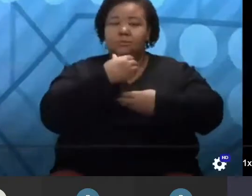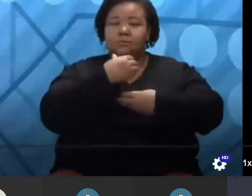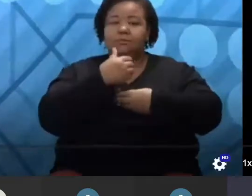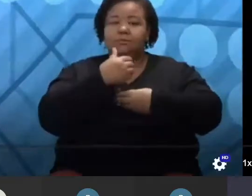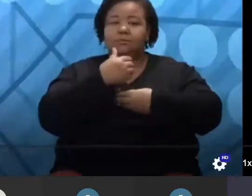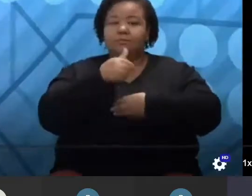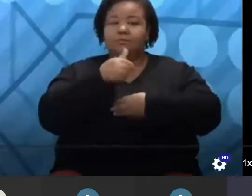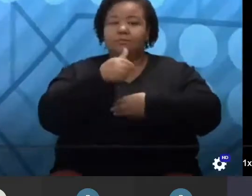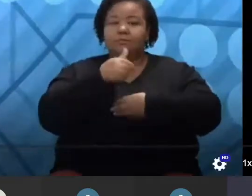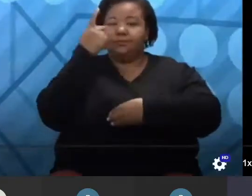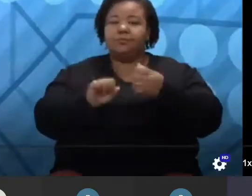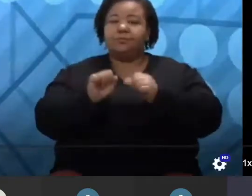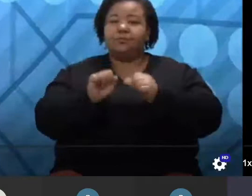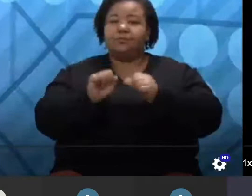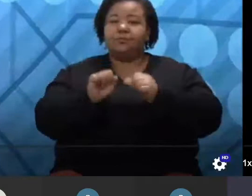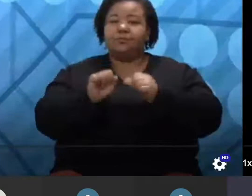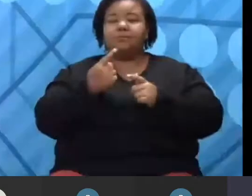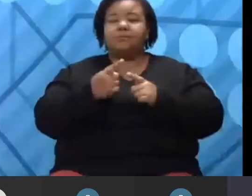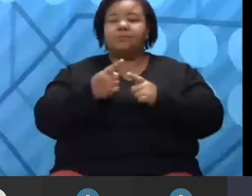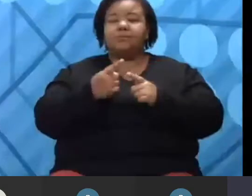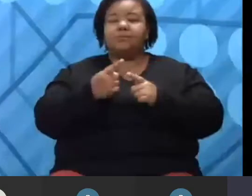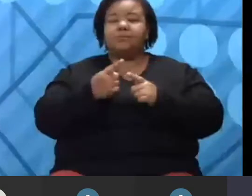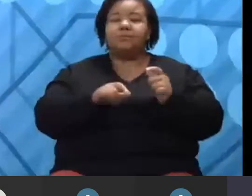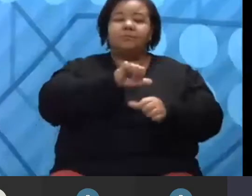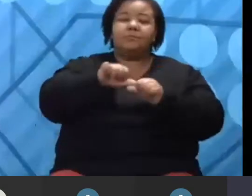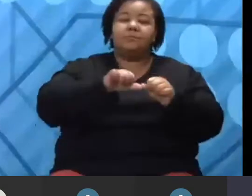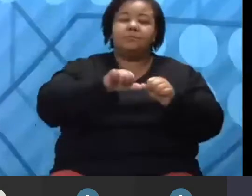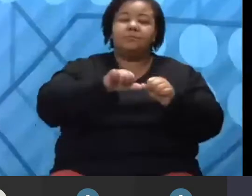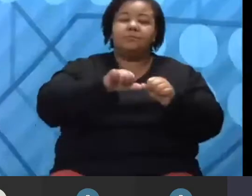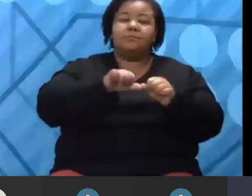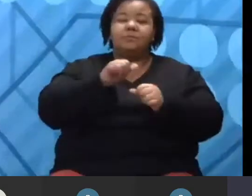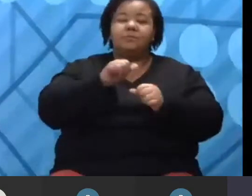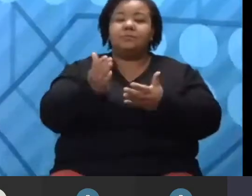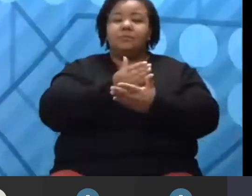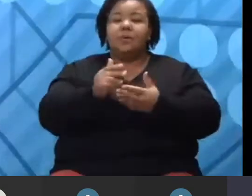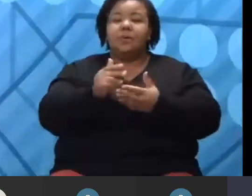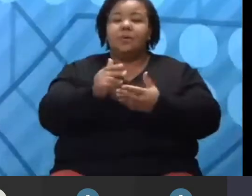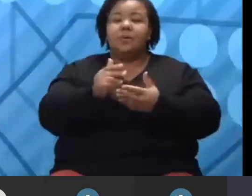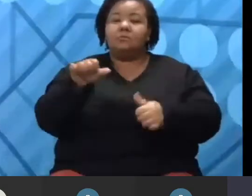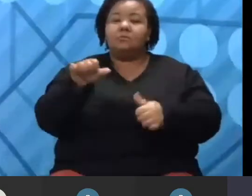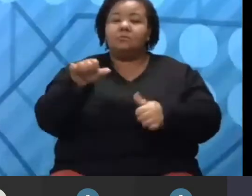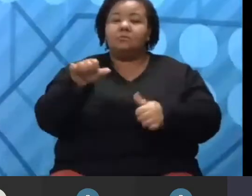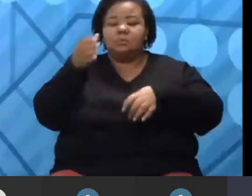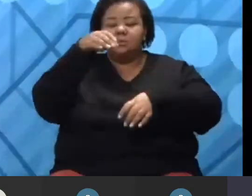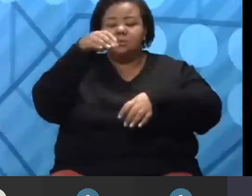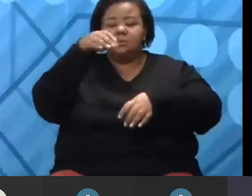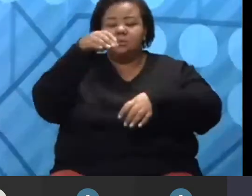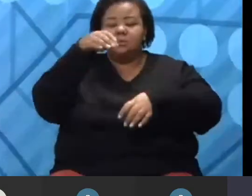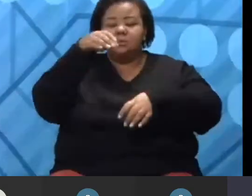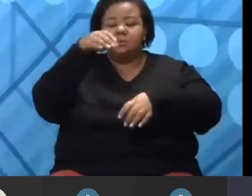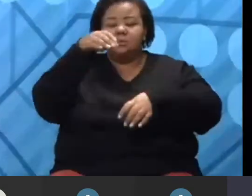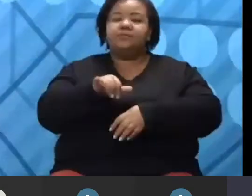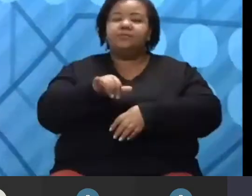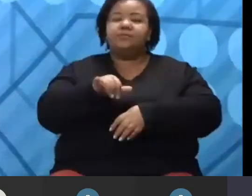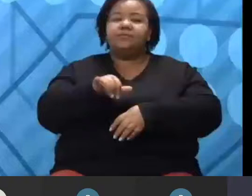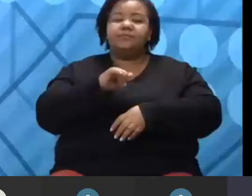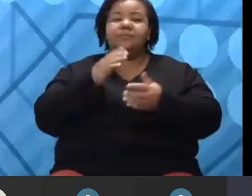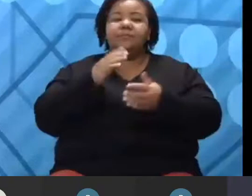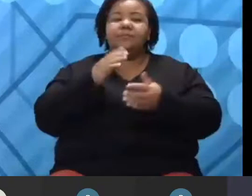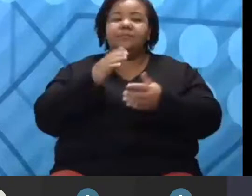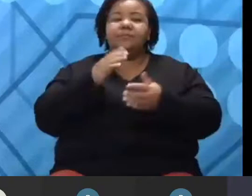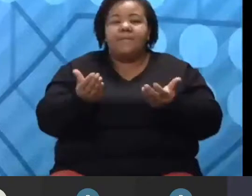vai mudar ali alguma composição e dependendo do tipo de composição, você vai ter que pesar a quantidade de meio diferente